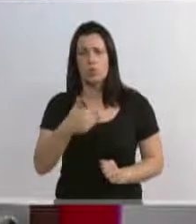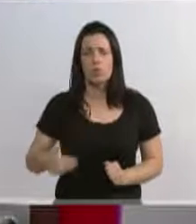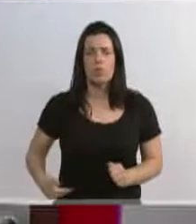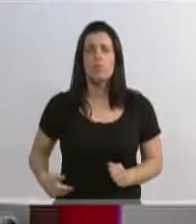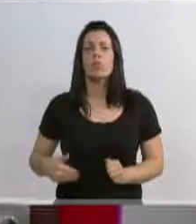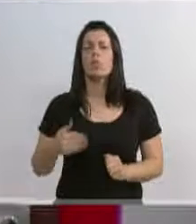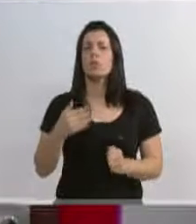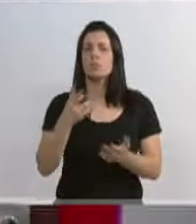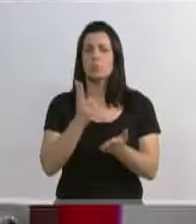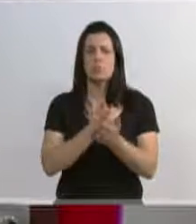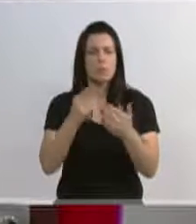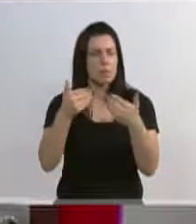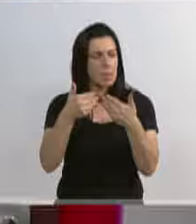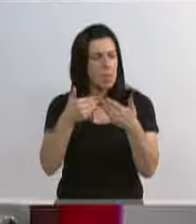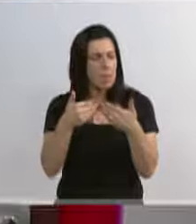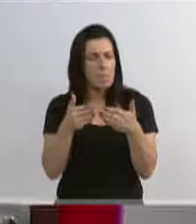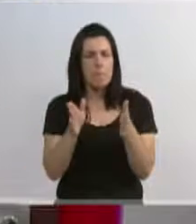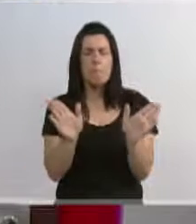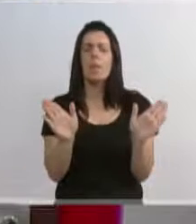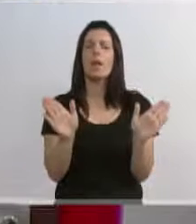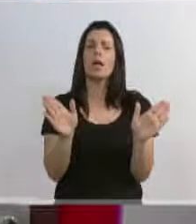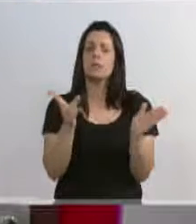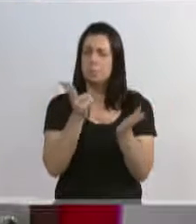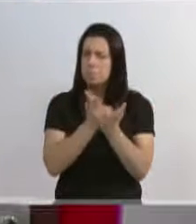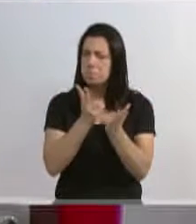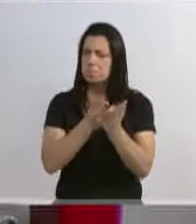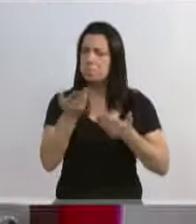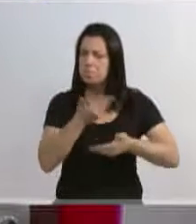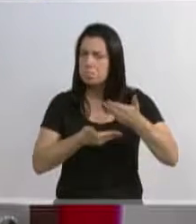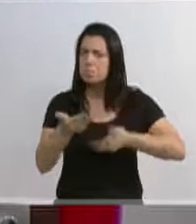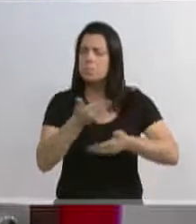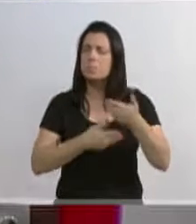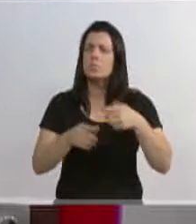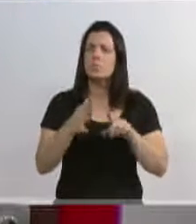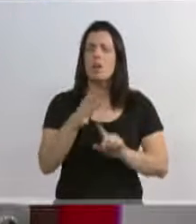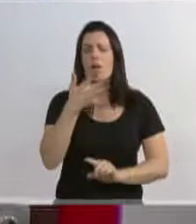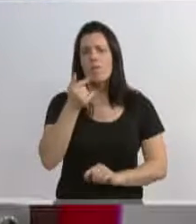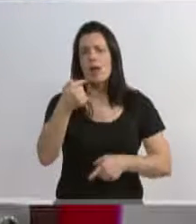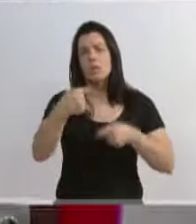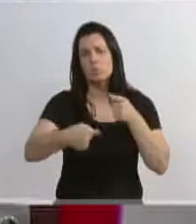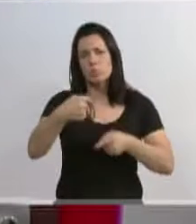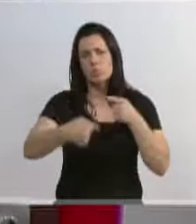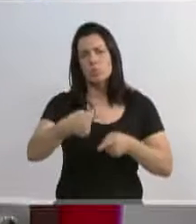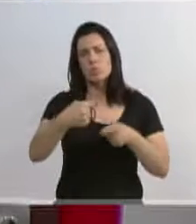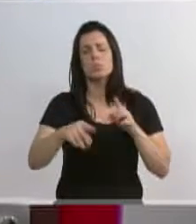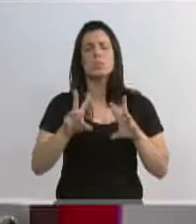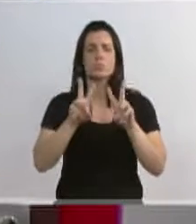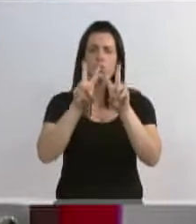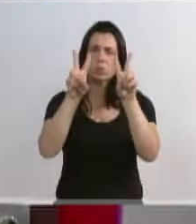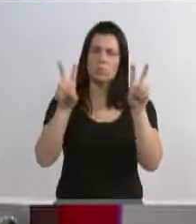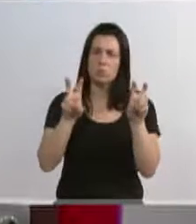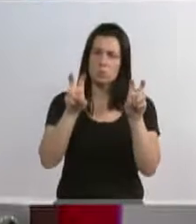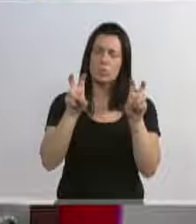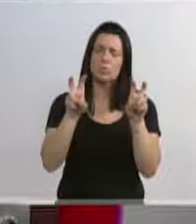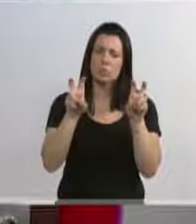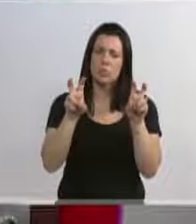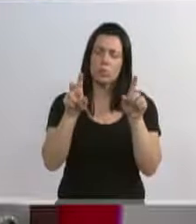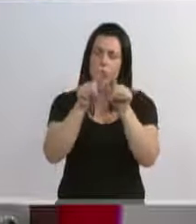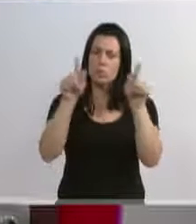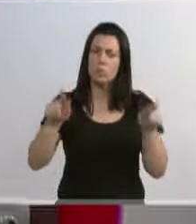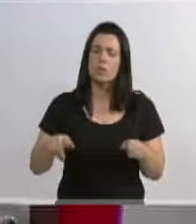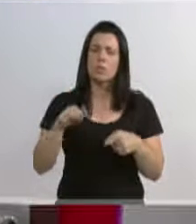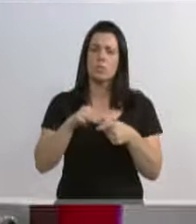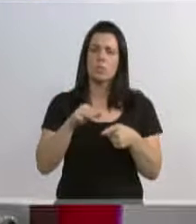sindicato, nunca esteve tão aberta, tão constante e tão fácil de discutir todas as situações levadas pelo